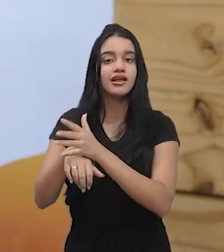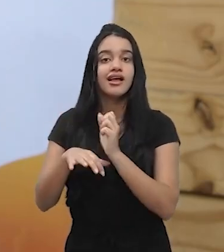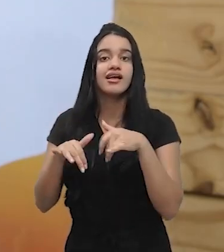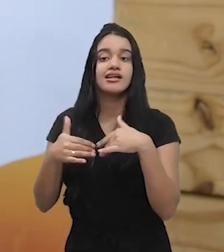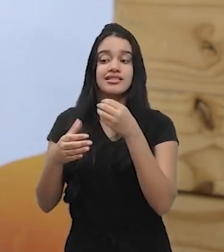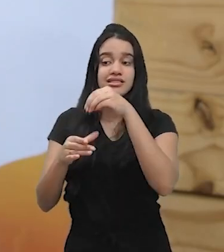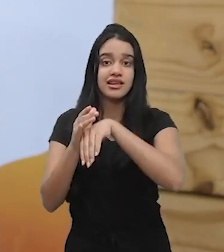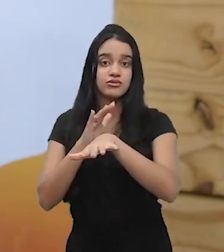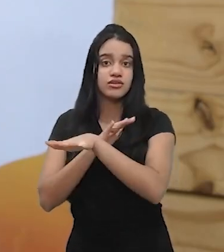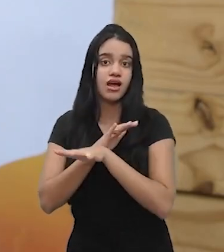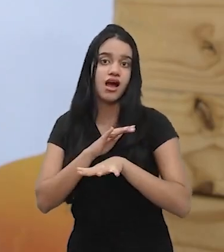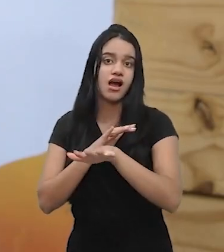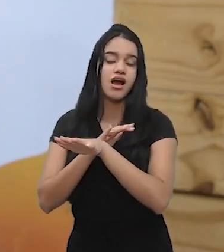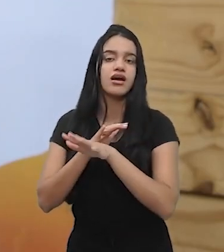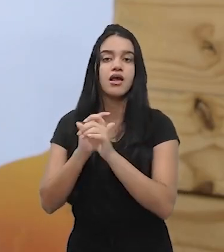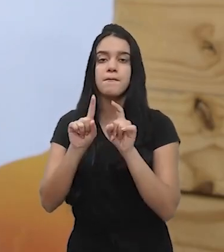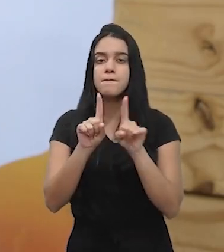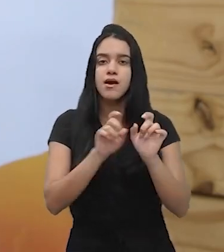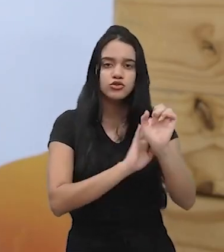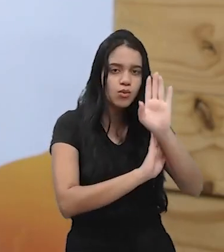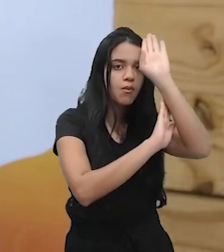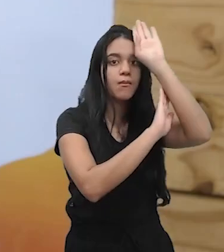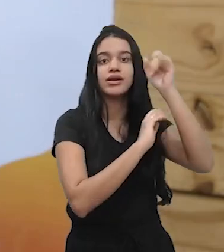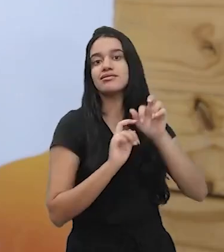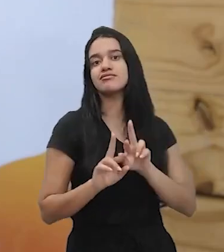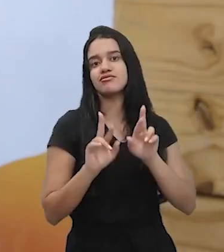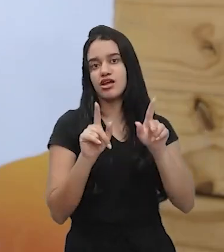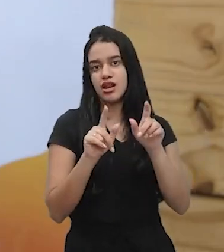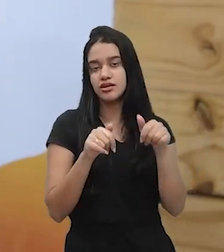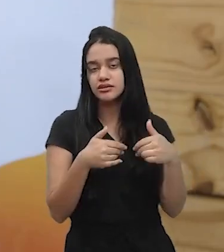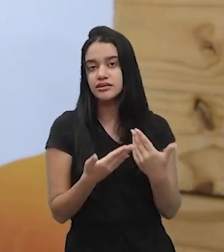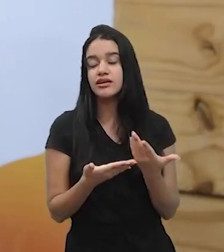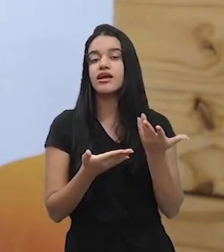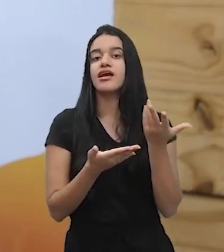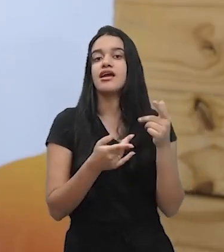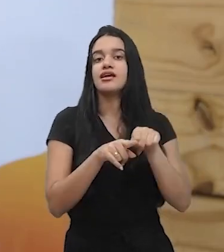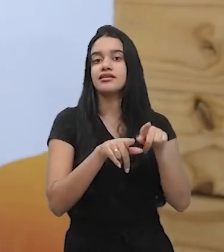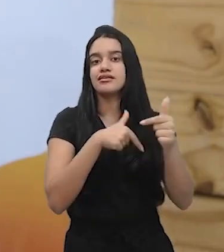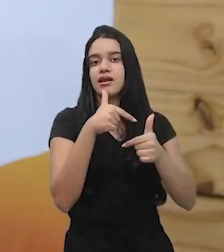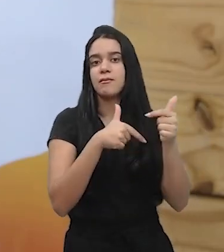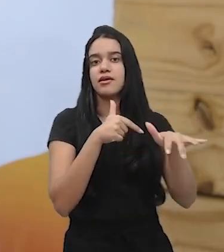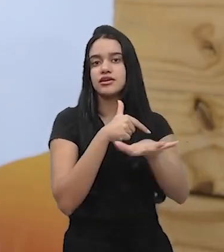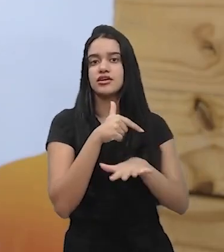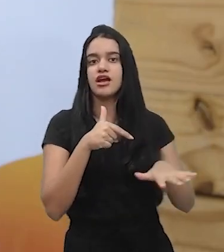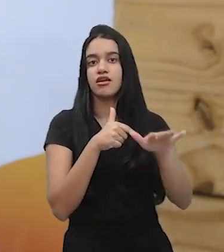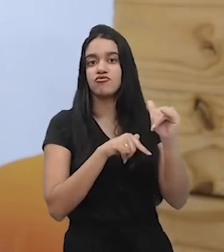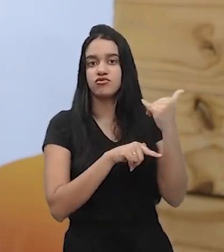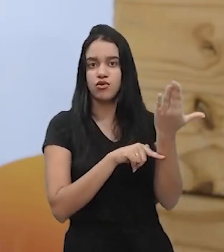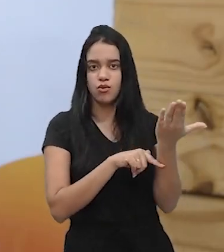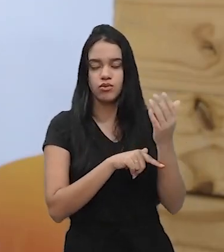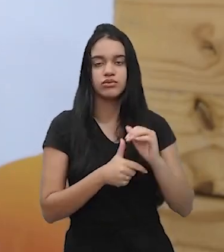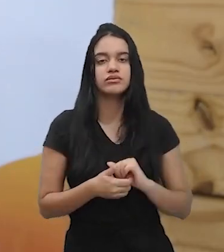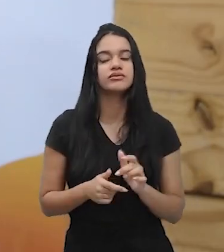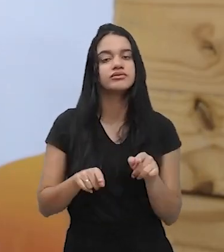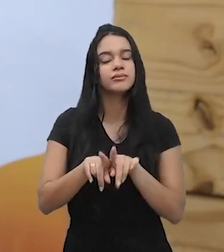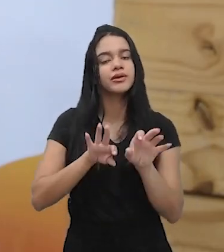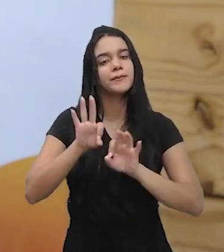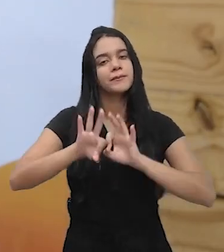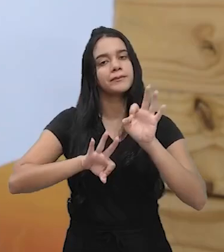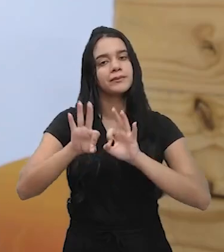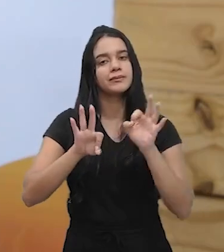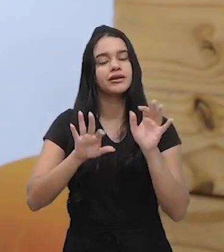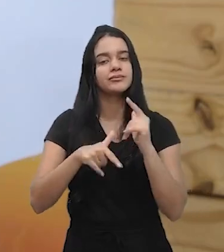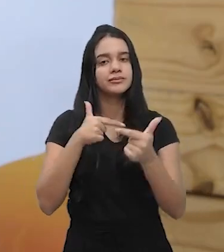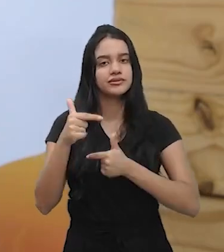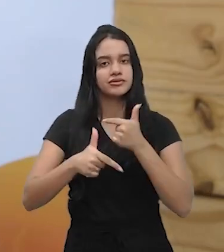área pré-estabelecida. Um bombeiro não, ele atua em áreas externas, tá certo? Diferente do brigadista. Ele é preparado para